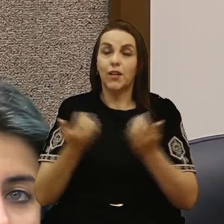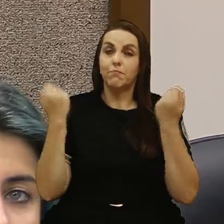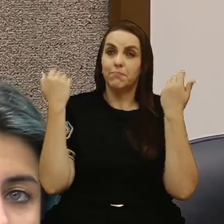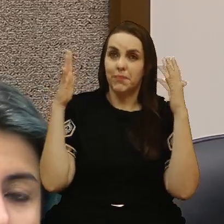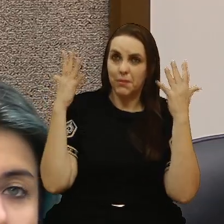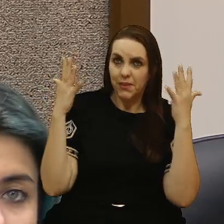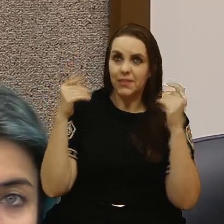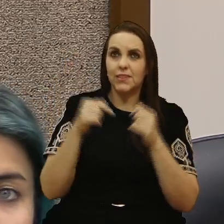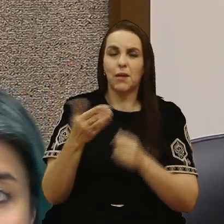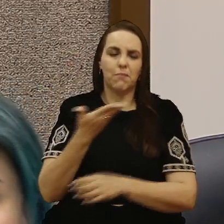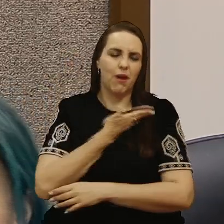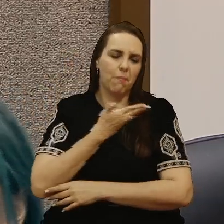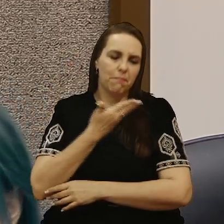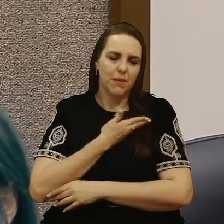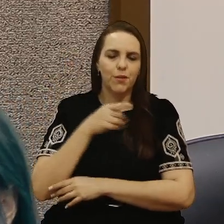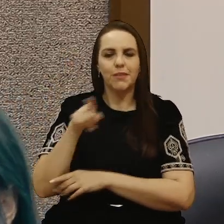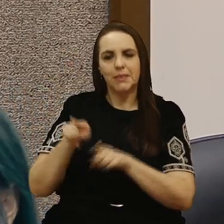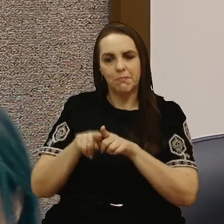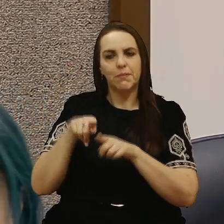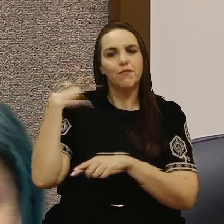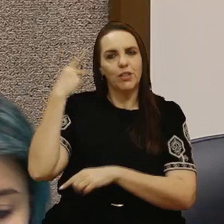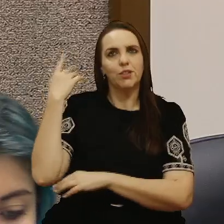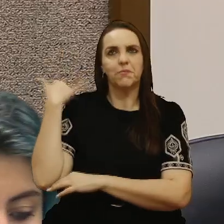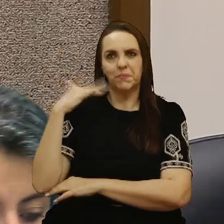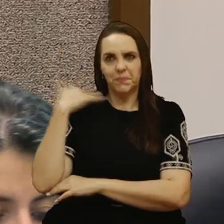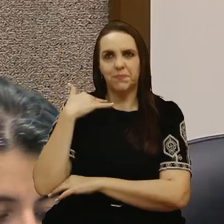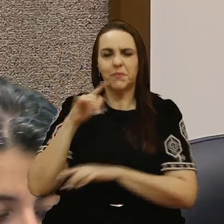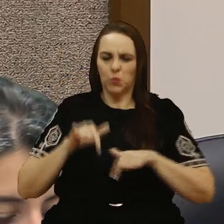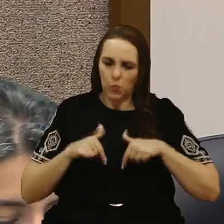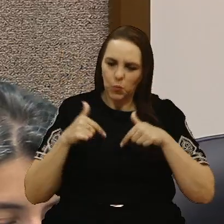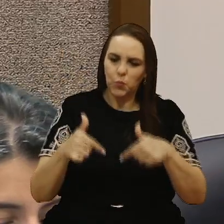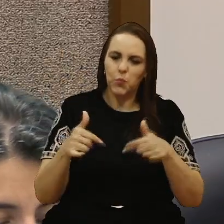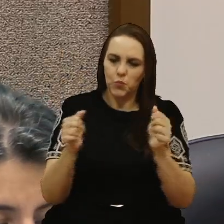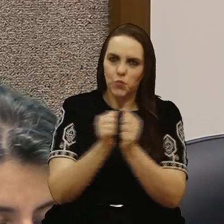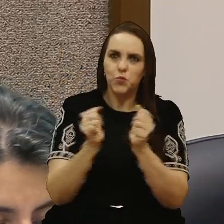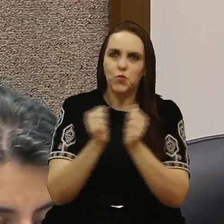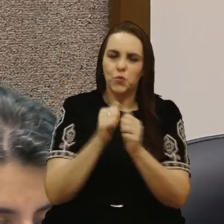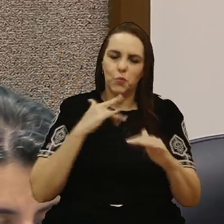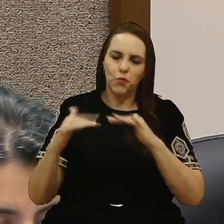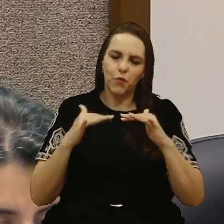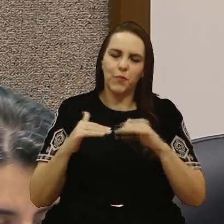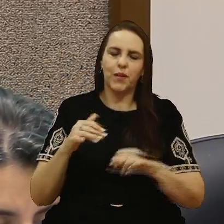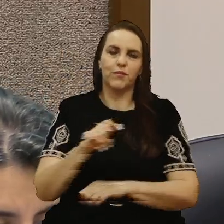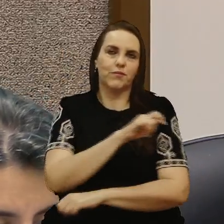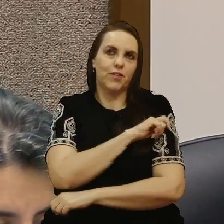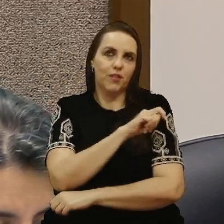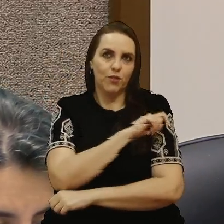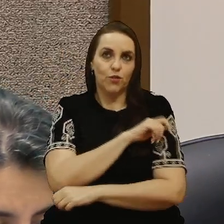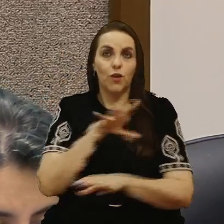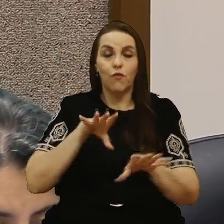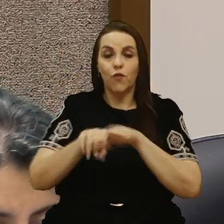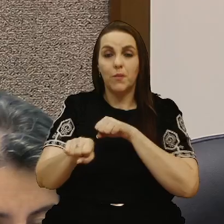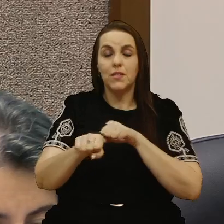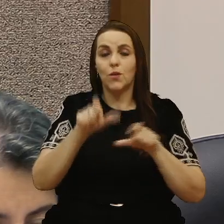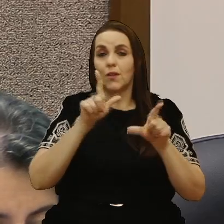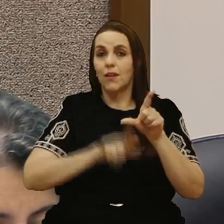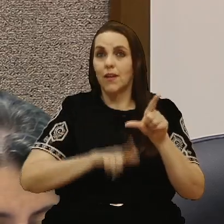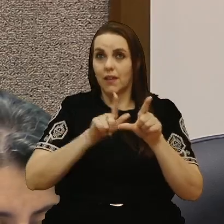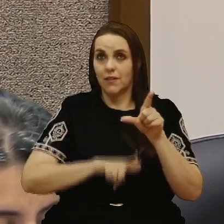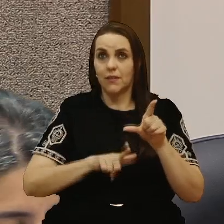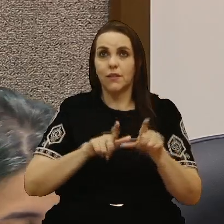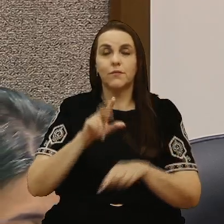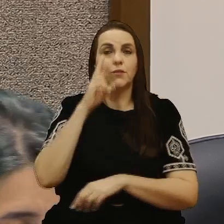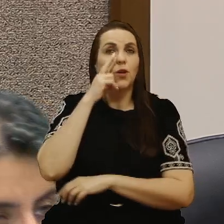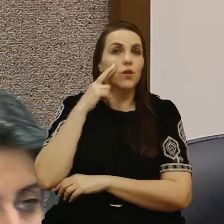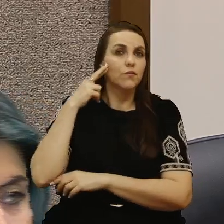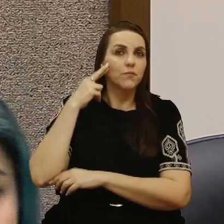vereadora Andressa, que militou conosco no movimento estudantil e também se formou em letras nesse final semana, que é o Roger Henrique Silva. Com certeza o